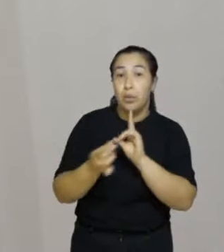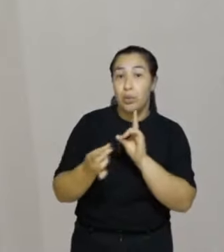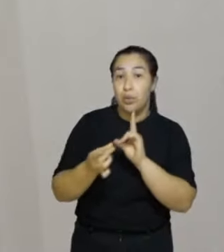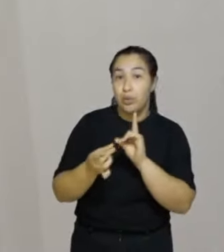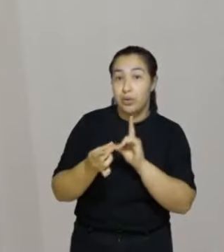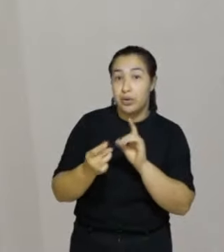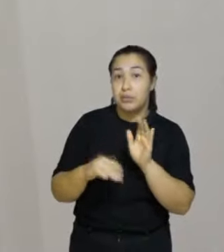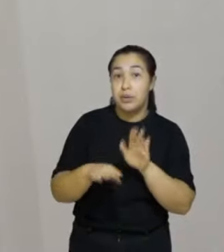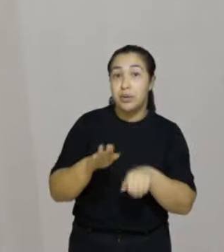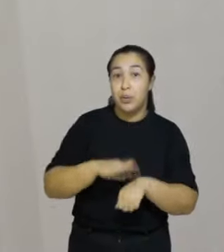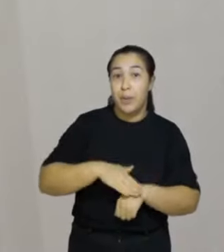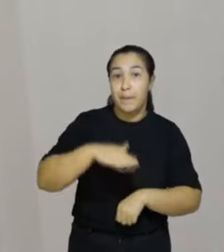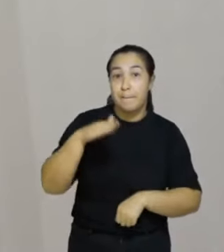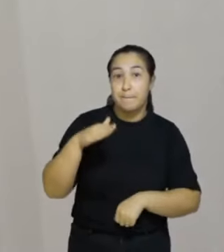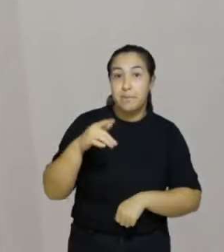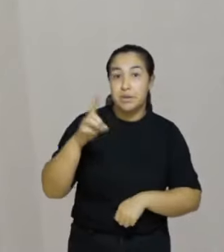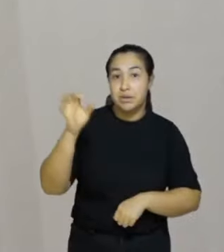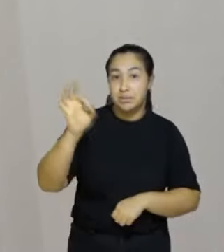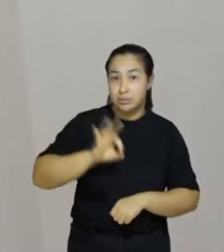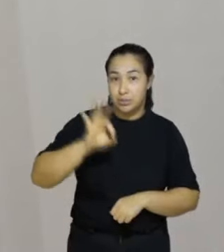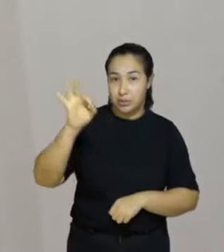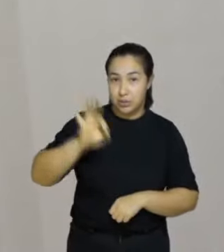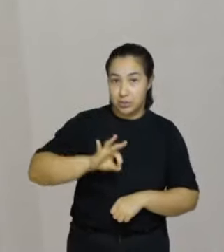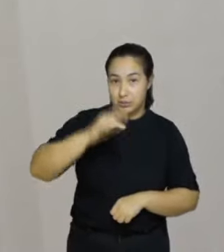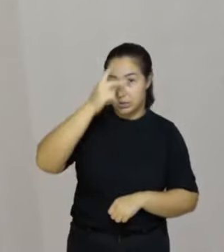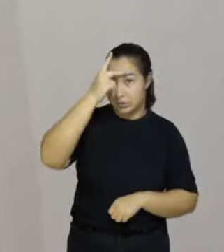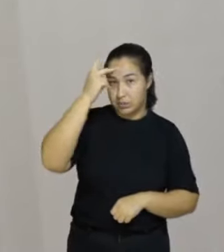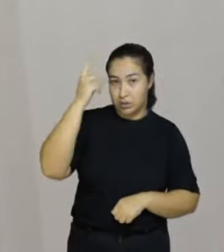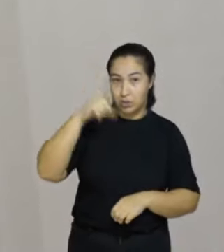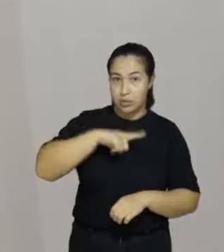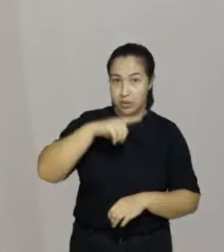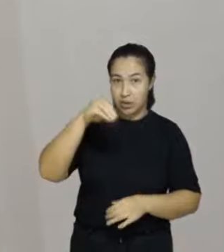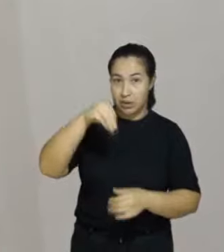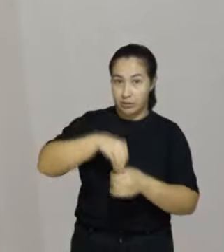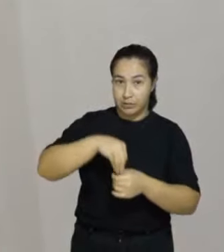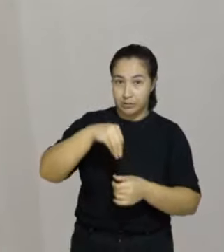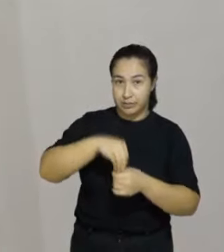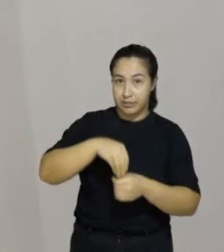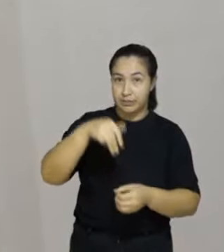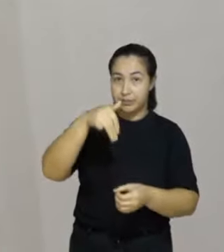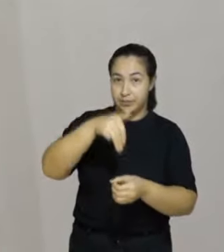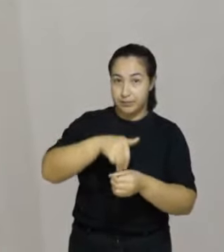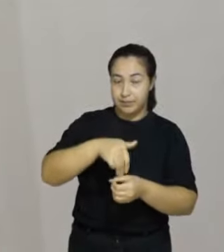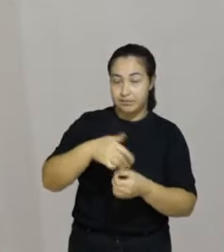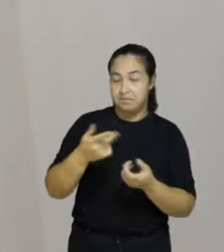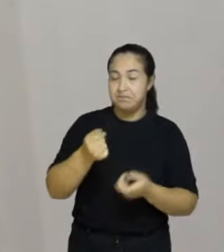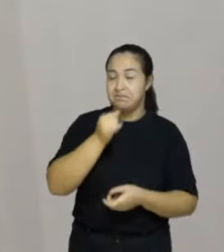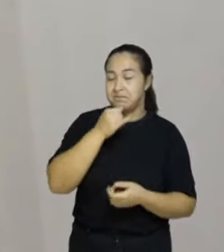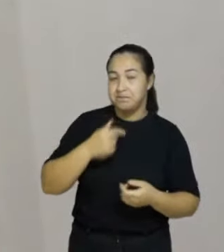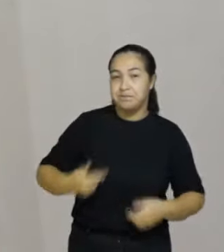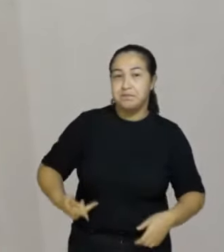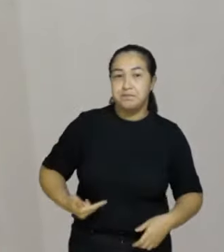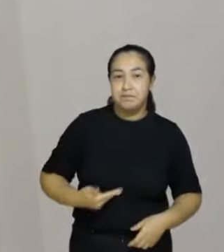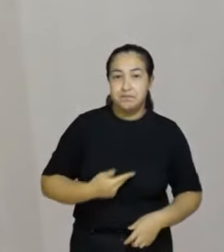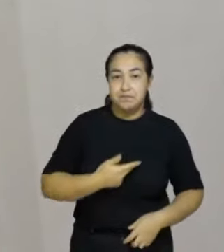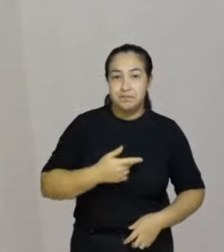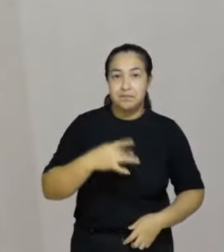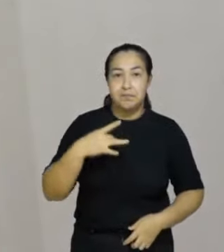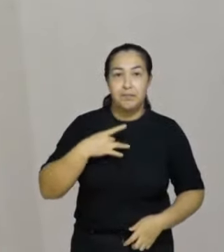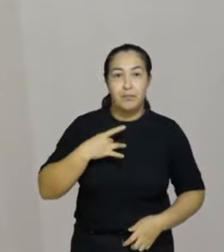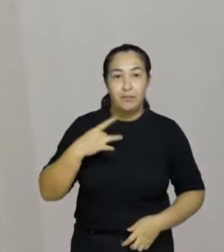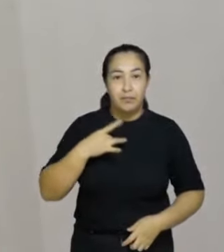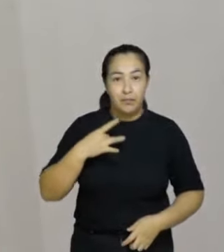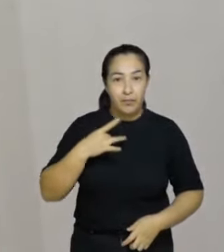que o percentual de pessoas que tinham na cidade. De cirurgias, por exemplo, eletivas,